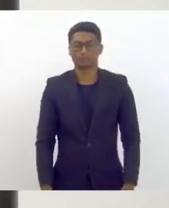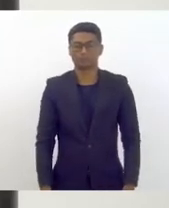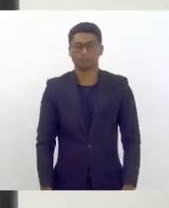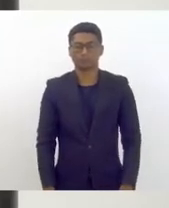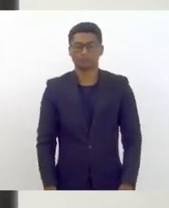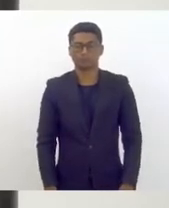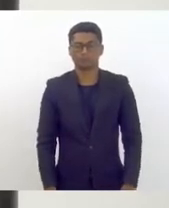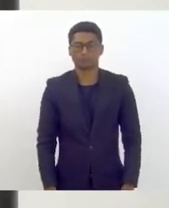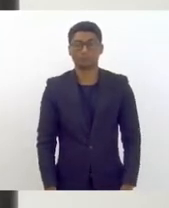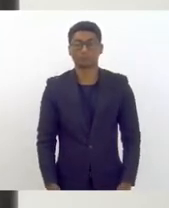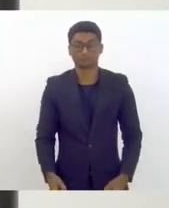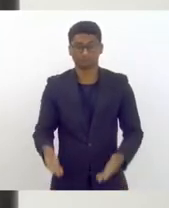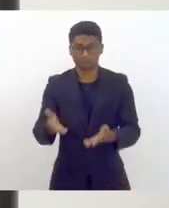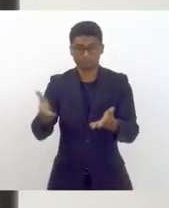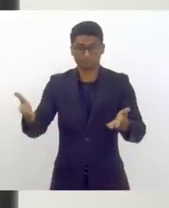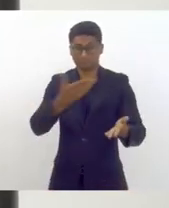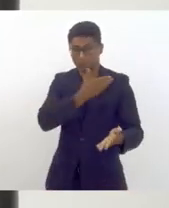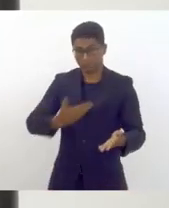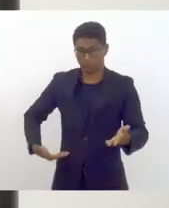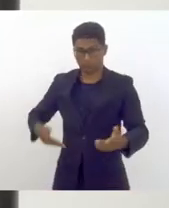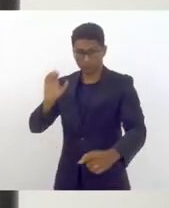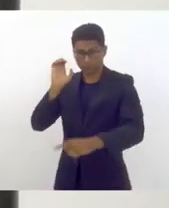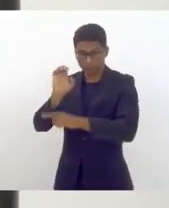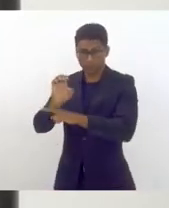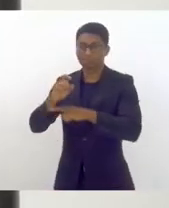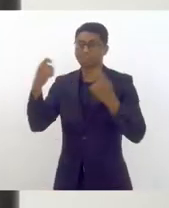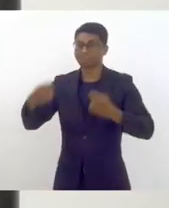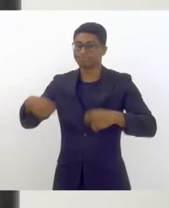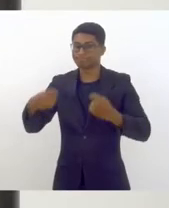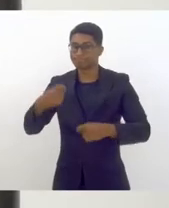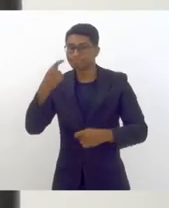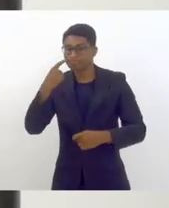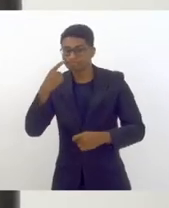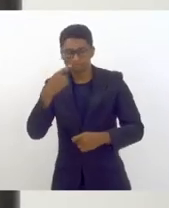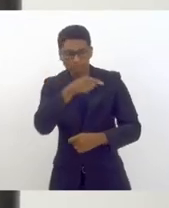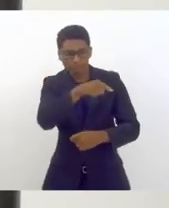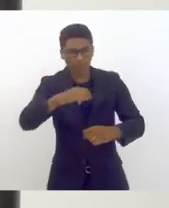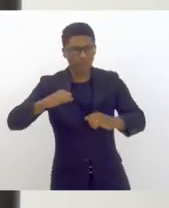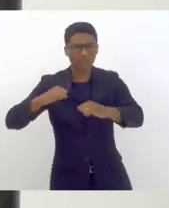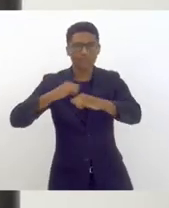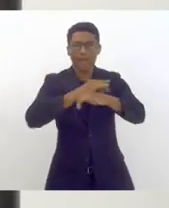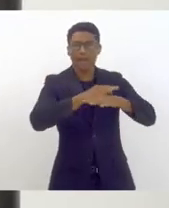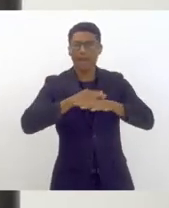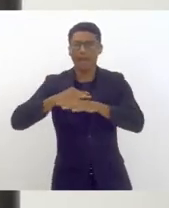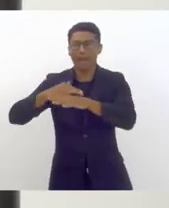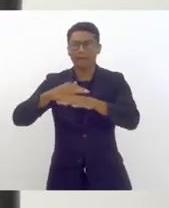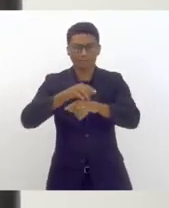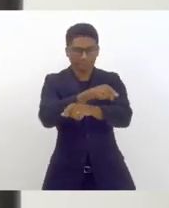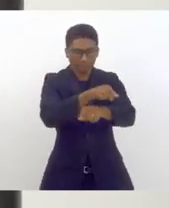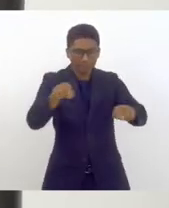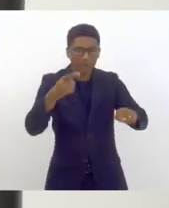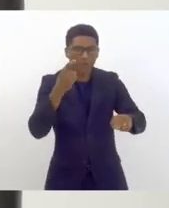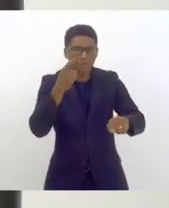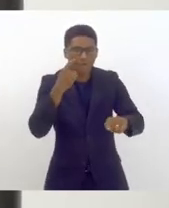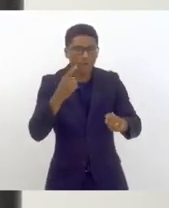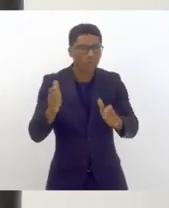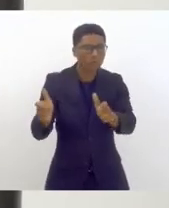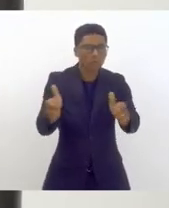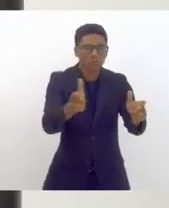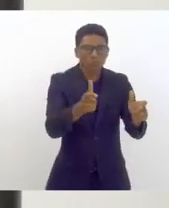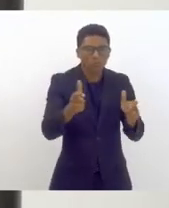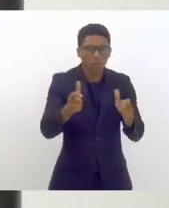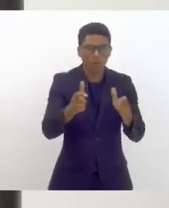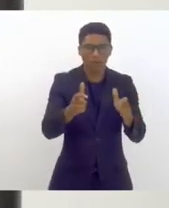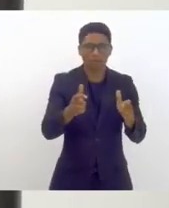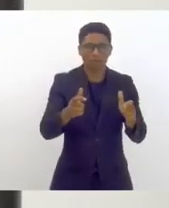o Estado prestará assistência aos municípios nas implantações de uso, delimitações e servidões de direito público necessário